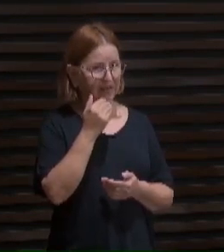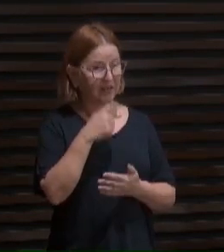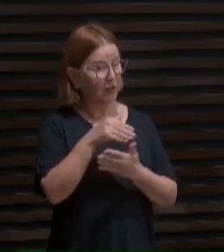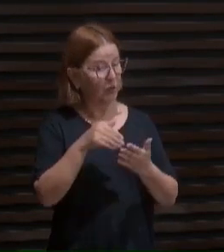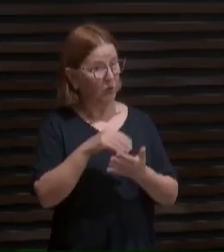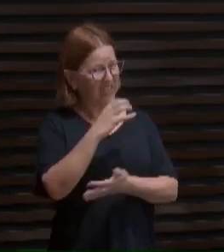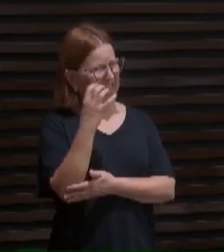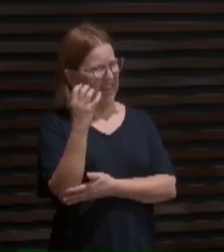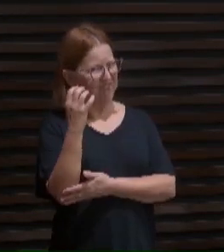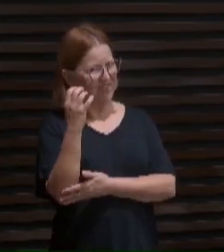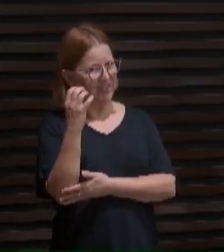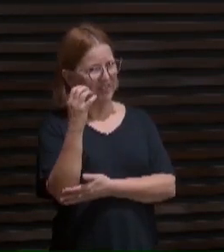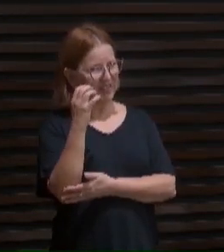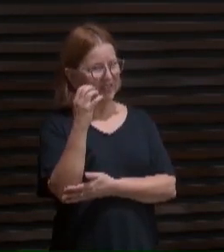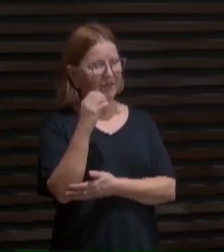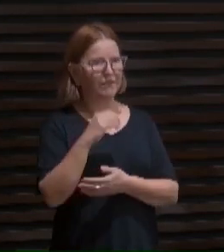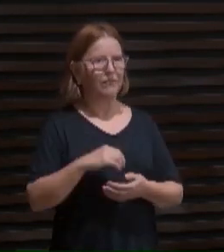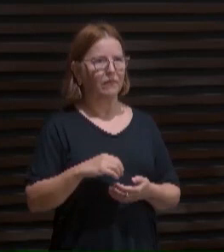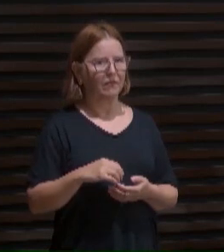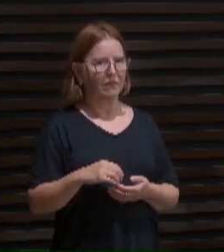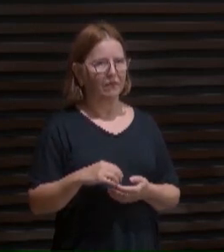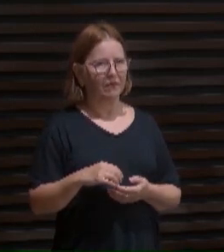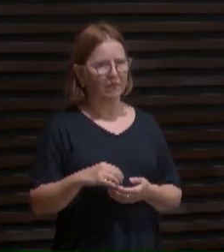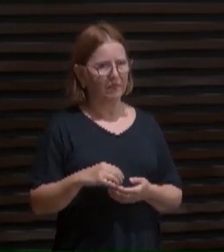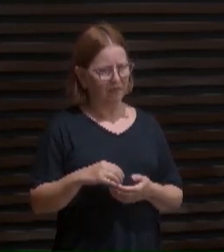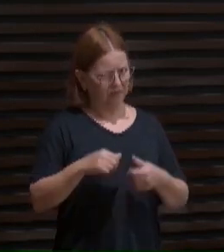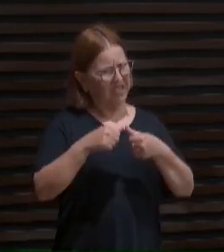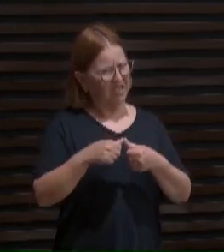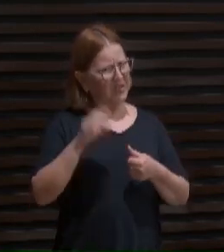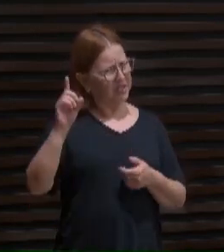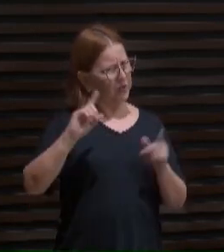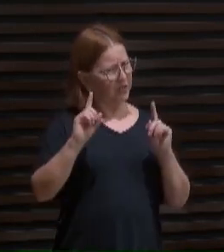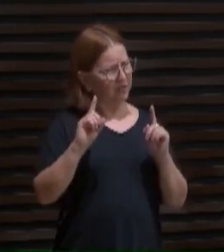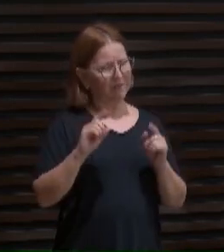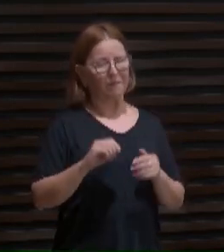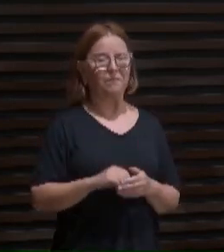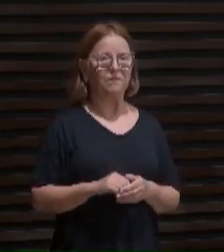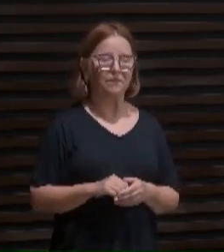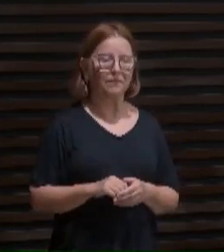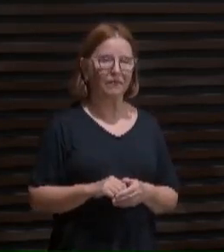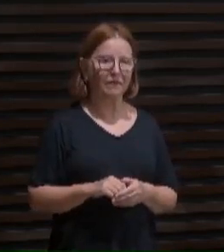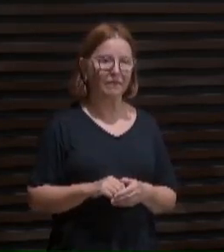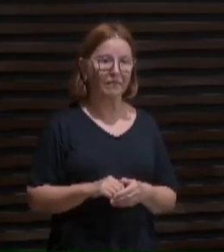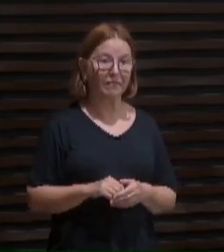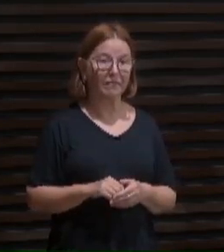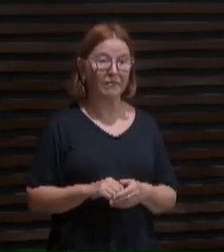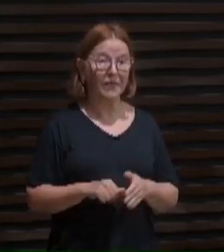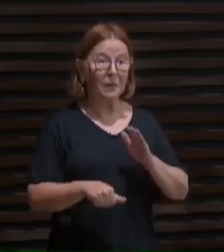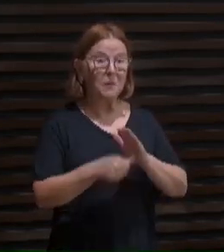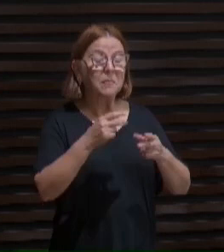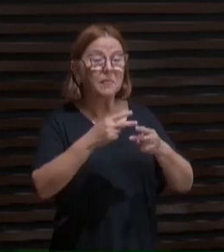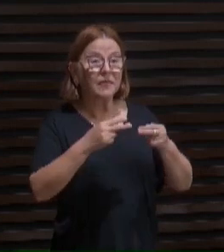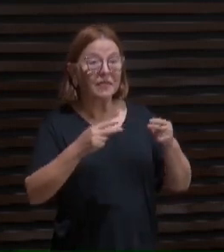árvore do jardim? Foi isso que Deus disse? Não. Então, a primeira